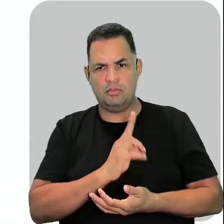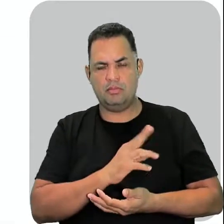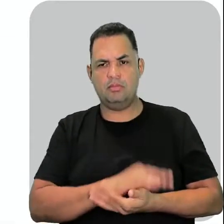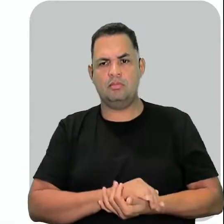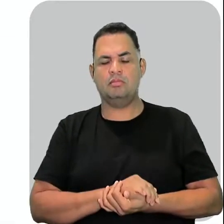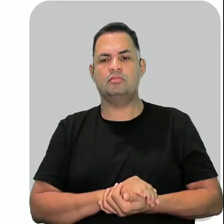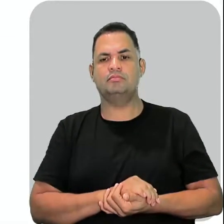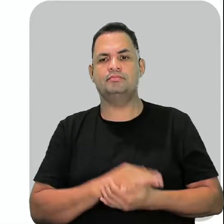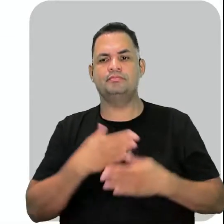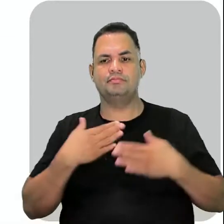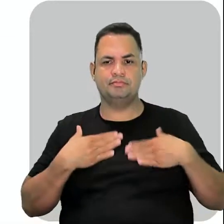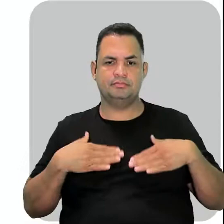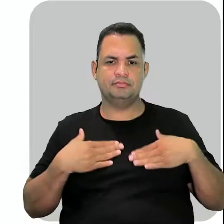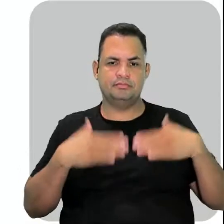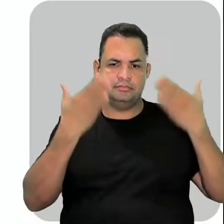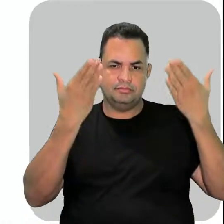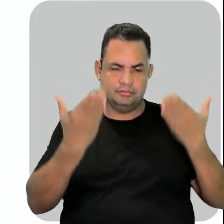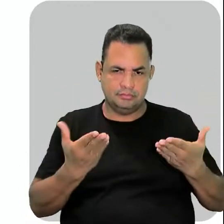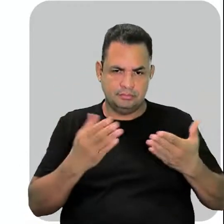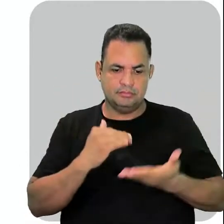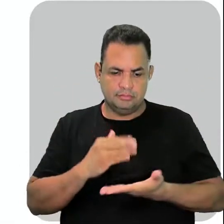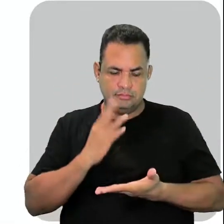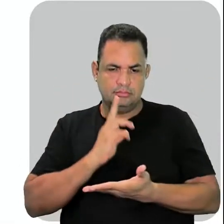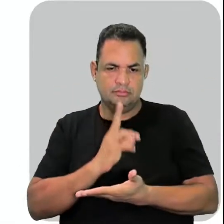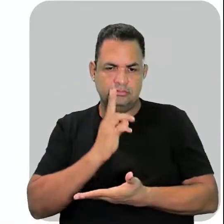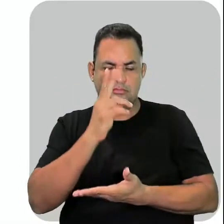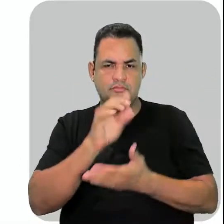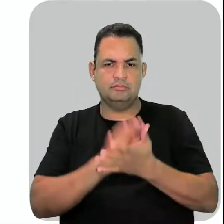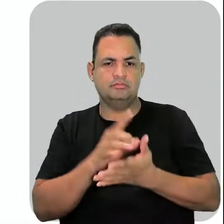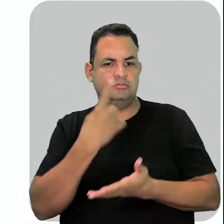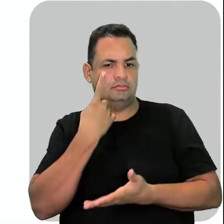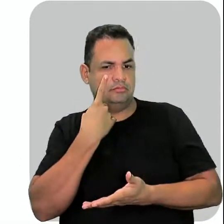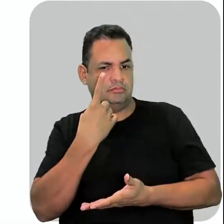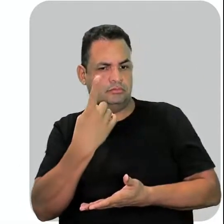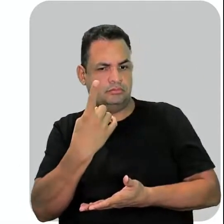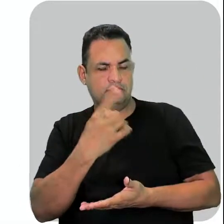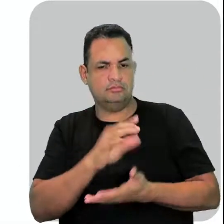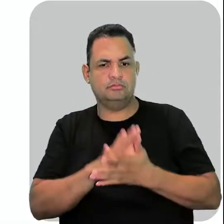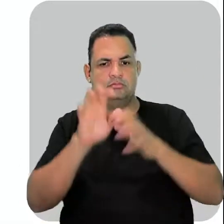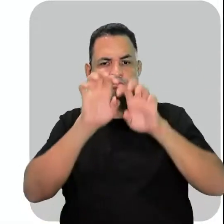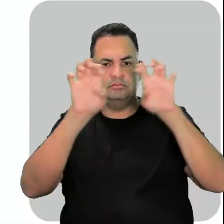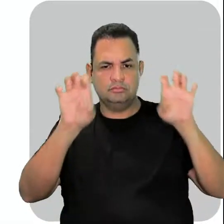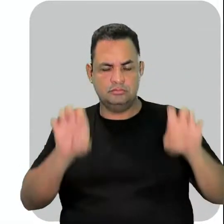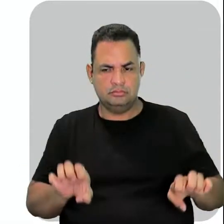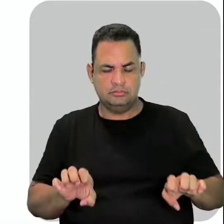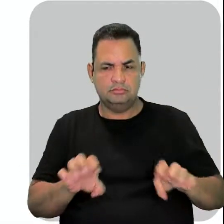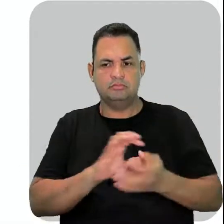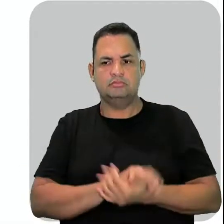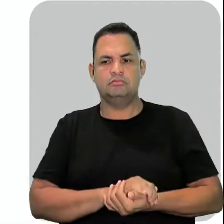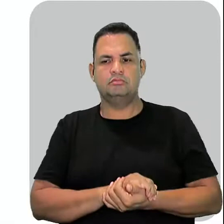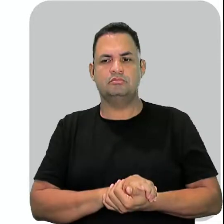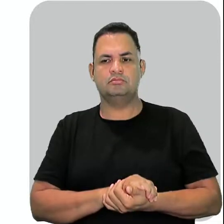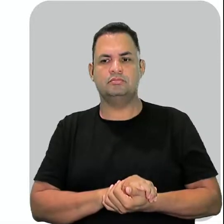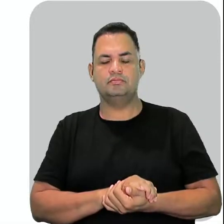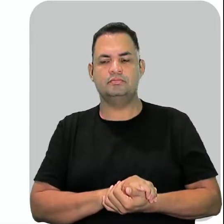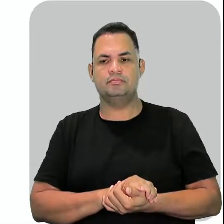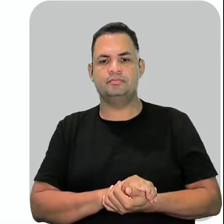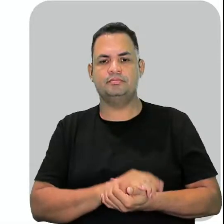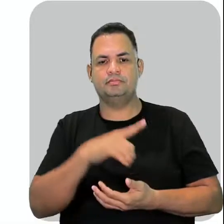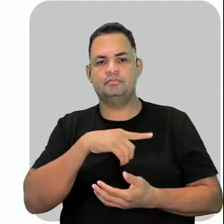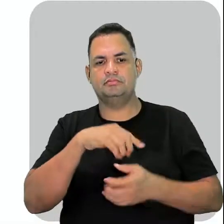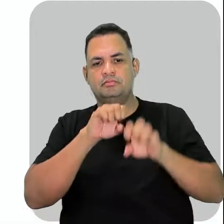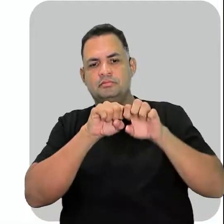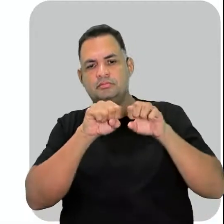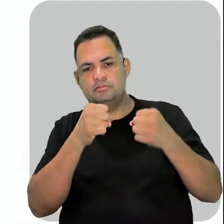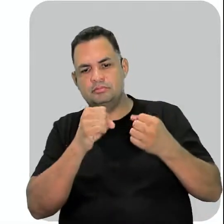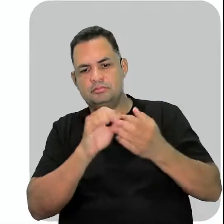Sempre. Tranquilo? Então vamos continuar. Observem bem essa estrutura, né? A gente teve aí a quebra